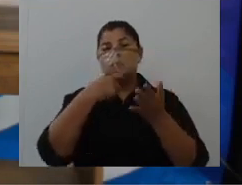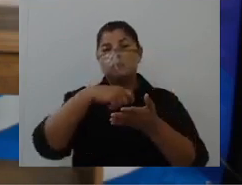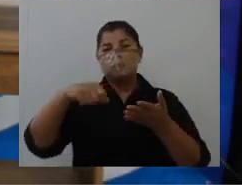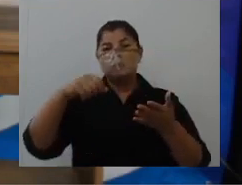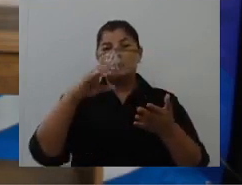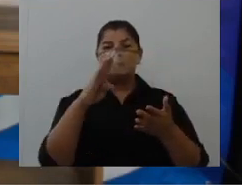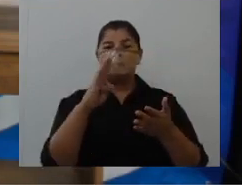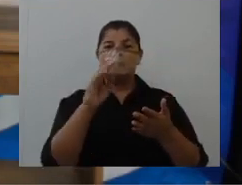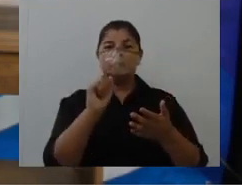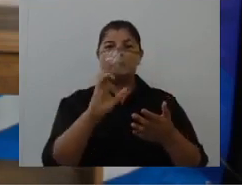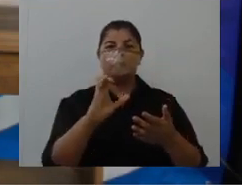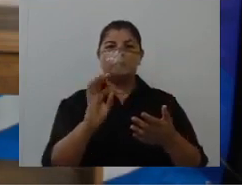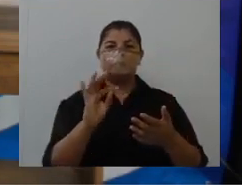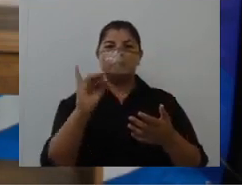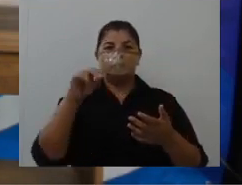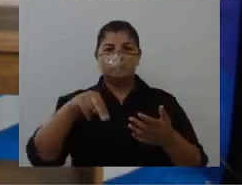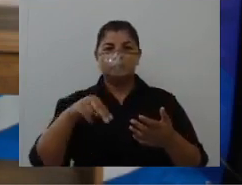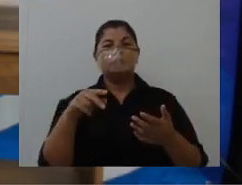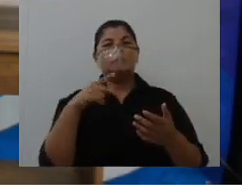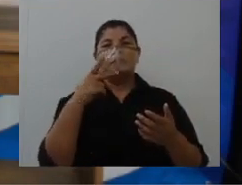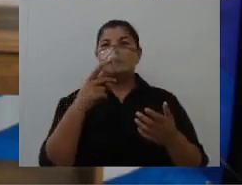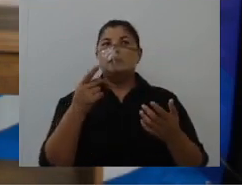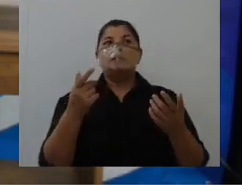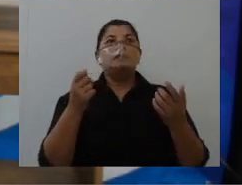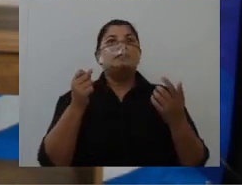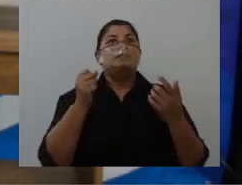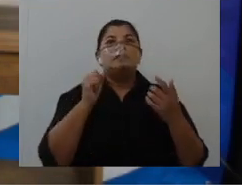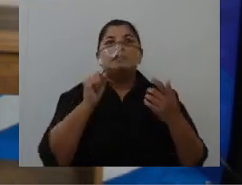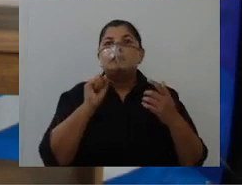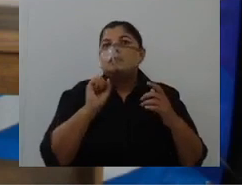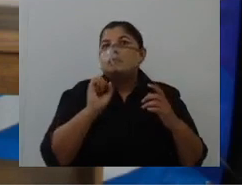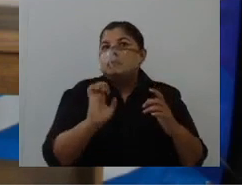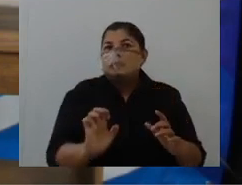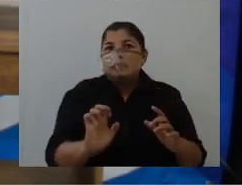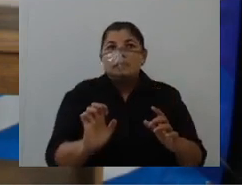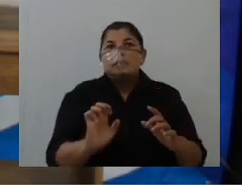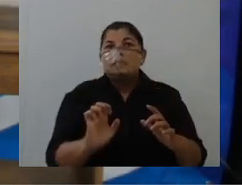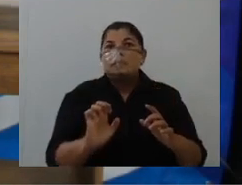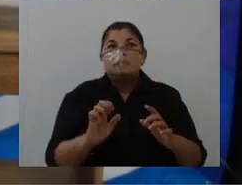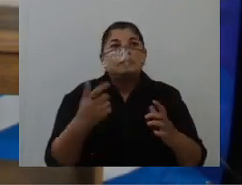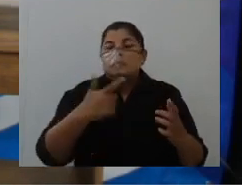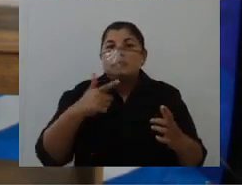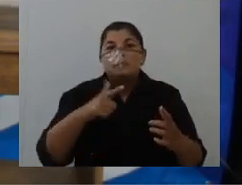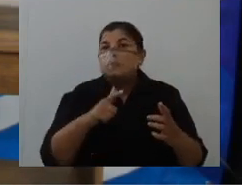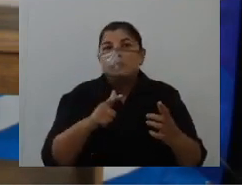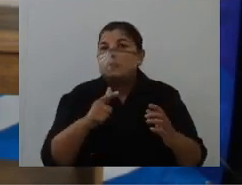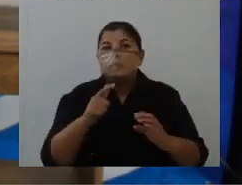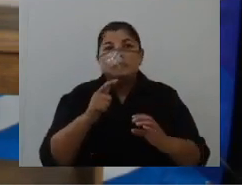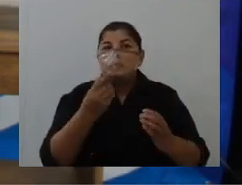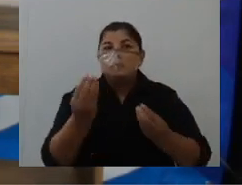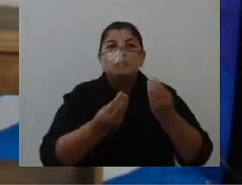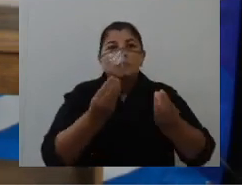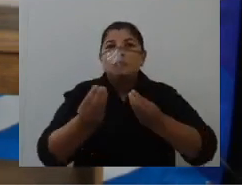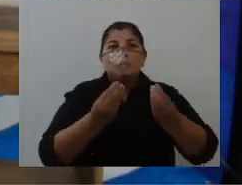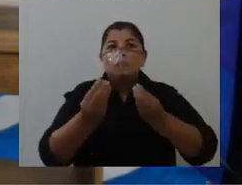há comunicação, e Bakhtin é o cara que... O cara é top, viu? Nesse negócio de gênero, o cara se garante. Os livros dele são